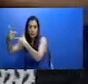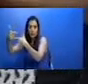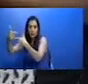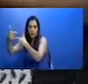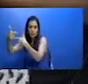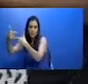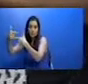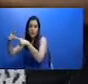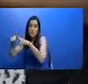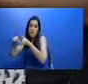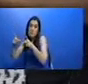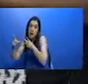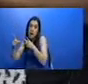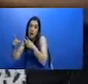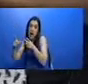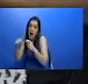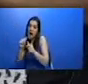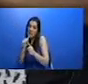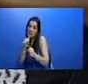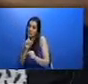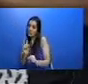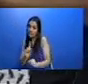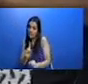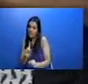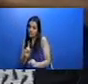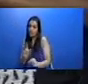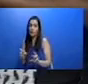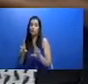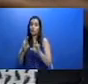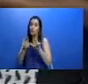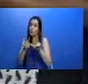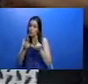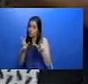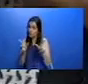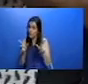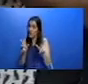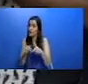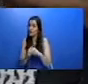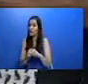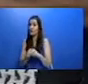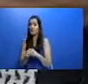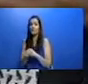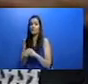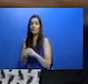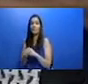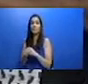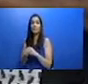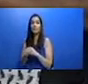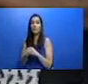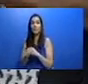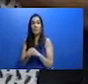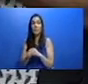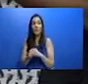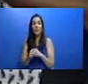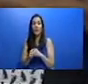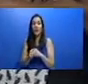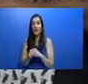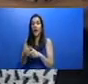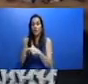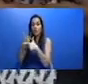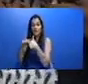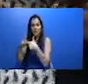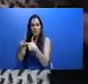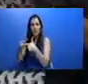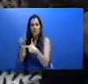resolver sem montar a divisão aqui, tá bom? Ainda não está na hora, ela vem chegando. Quem, professora? A